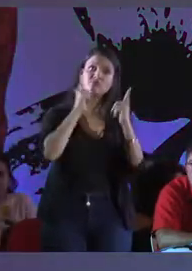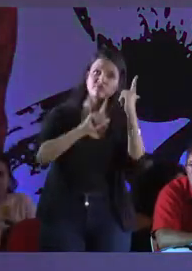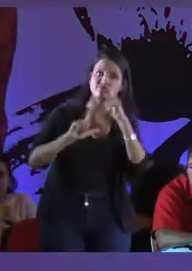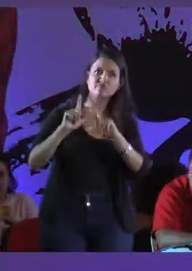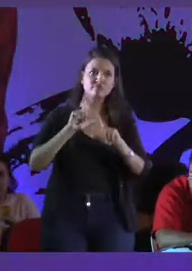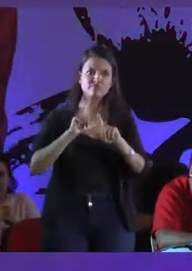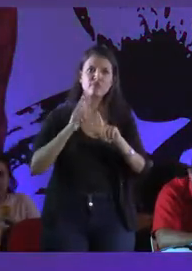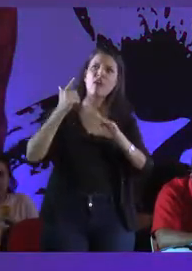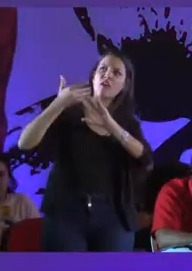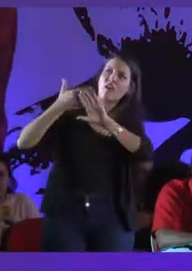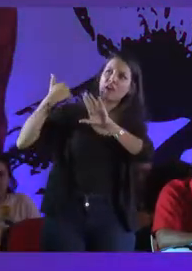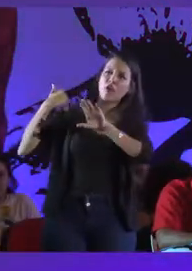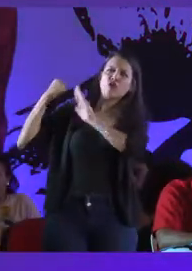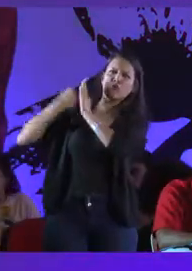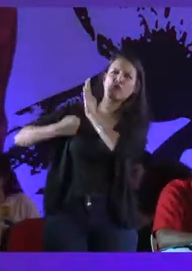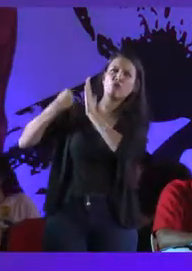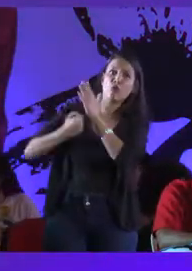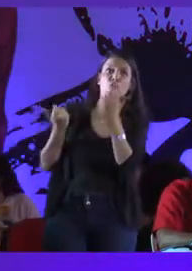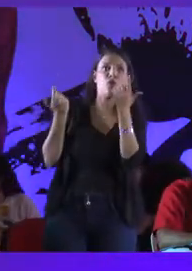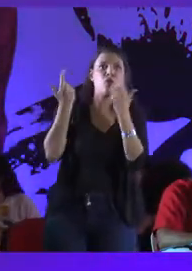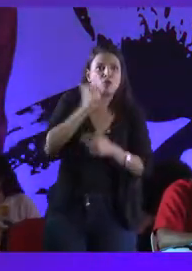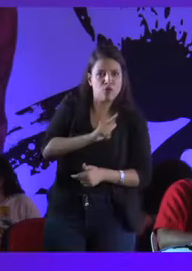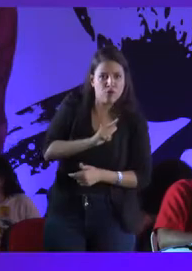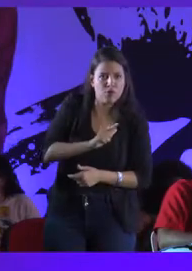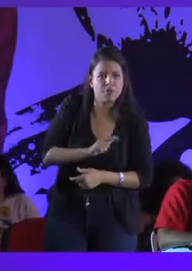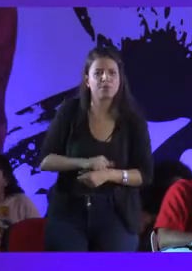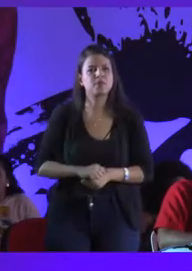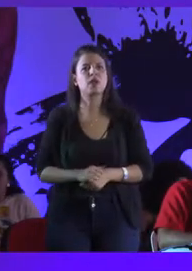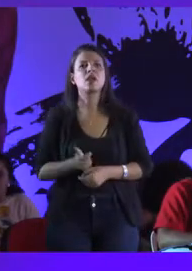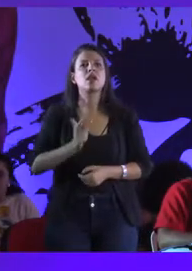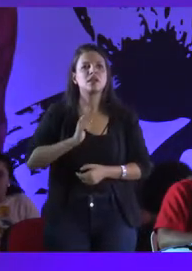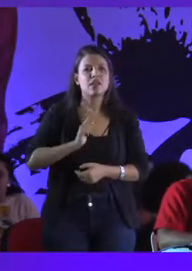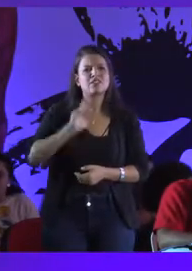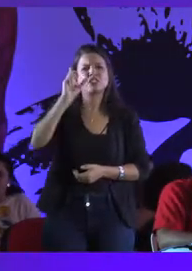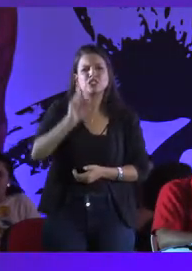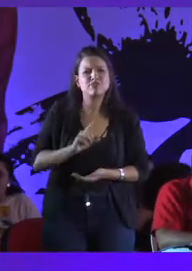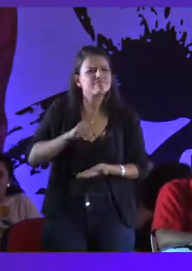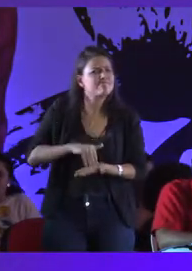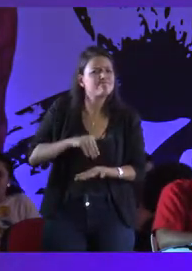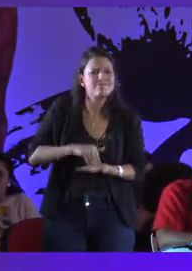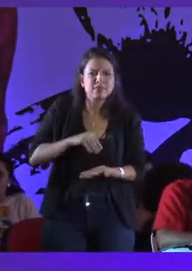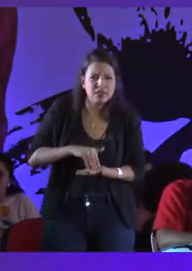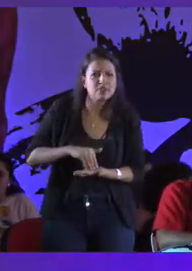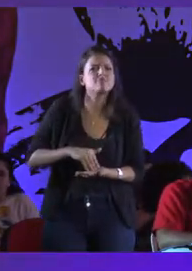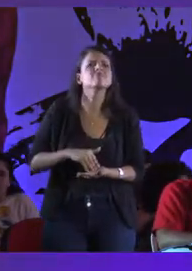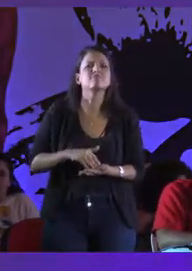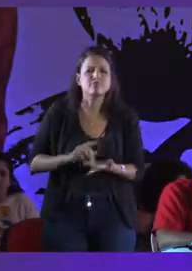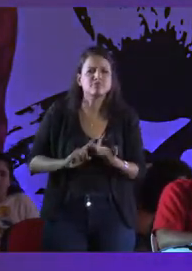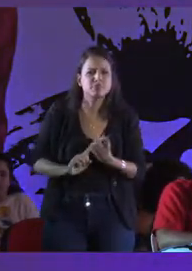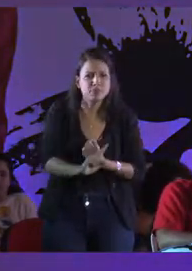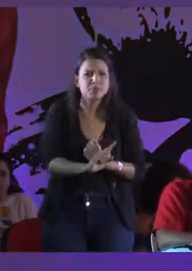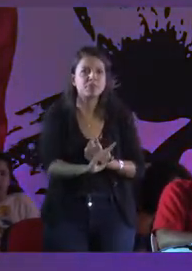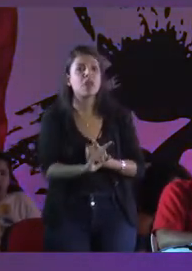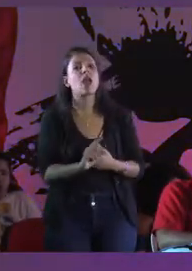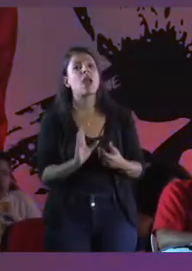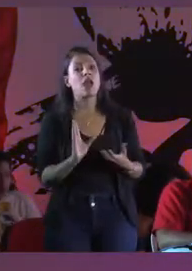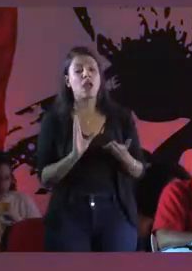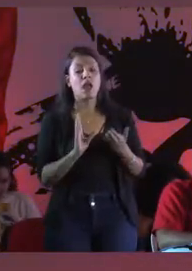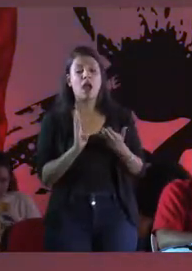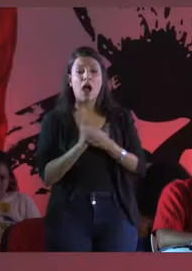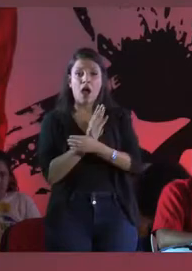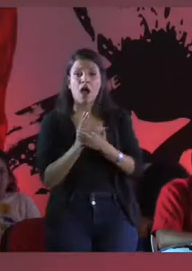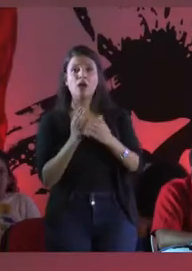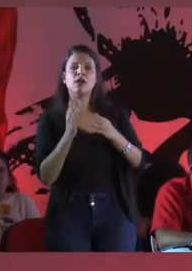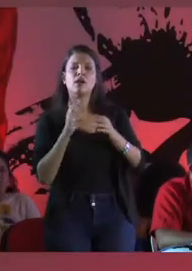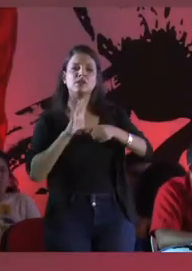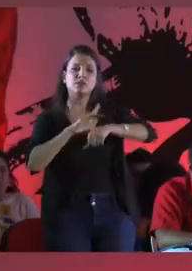do povo brasileiro. Nós construímos um degrau mínimo de direito social. Colocamos para dentro da Constituição a